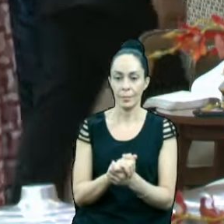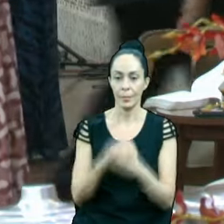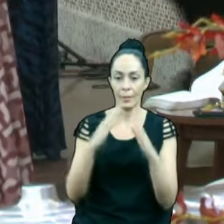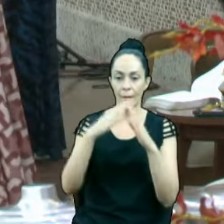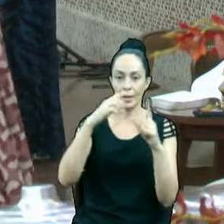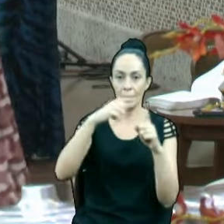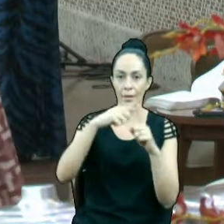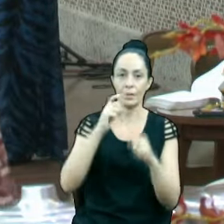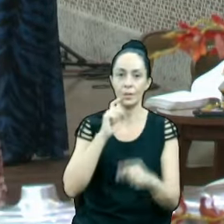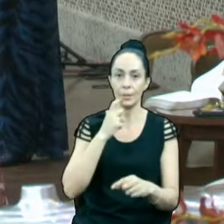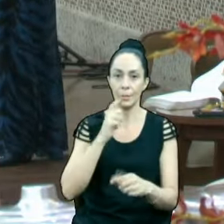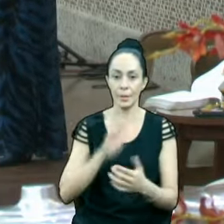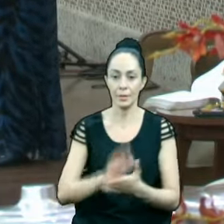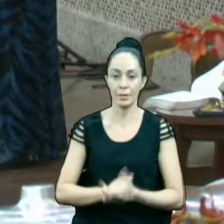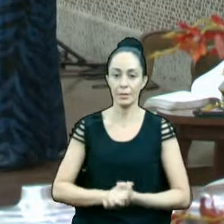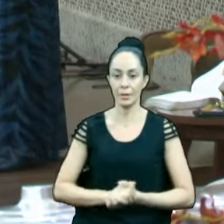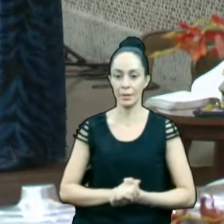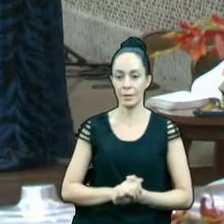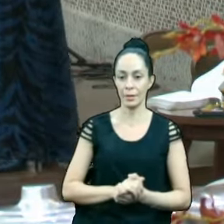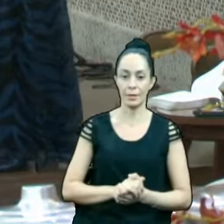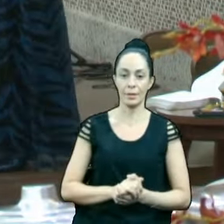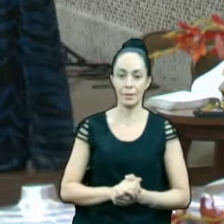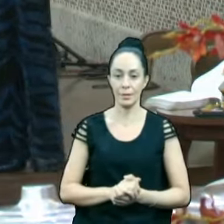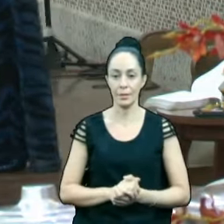Glória a Deus